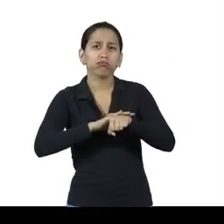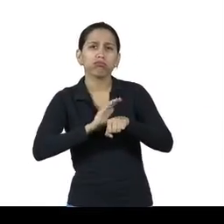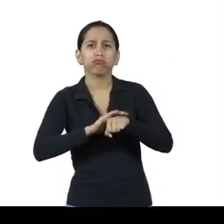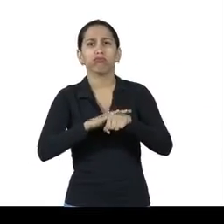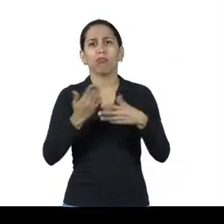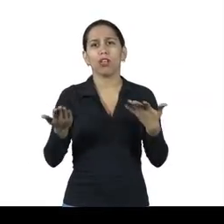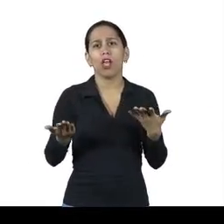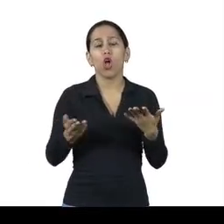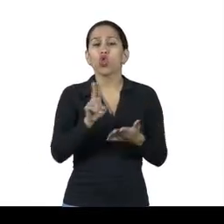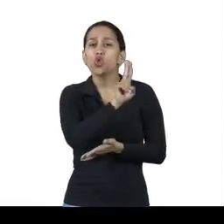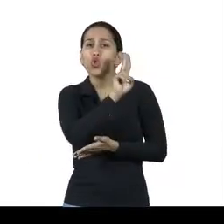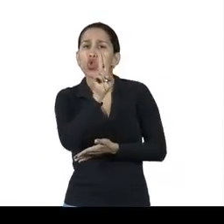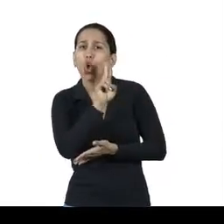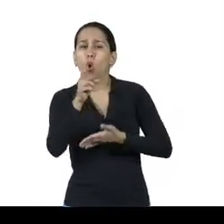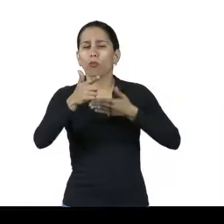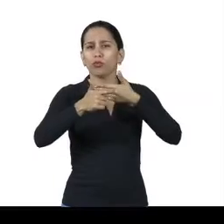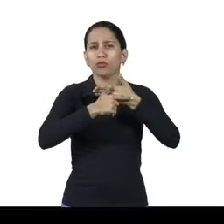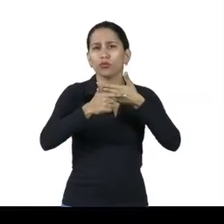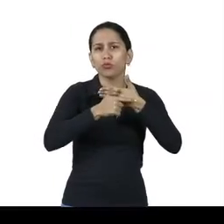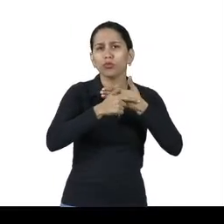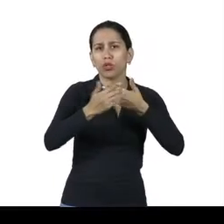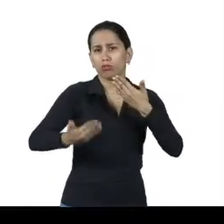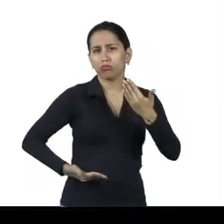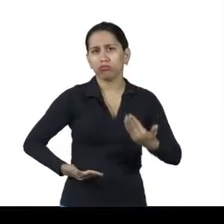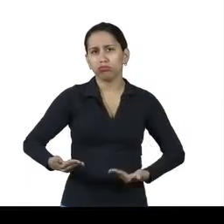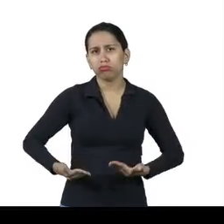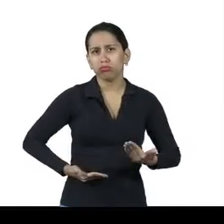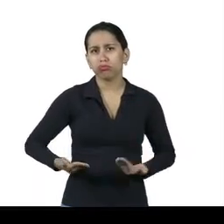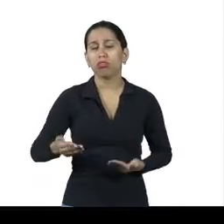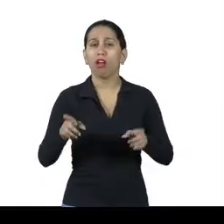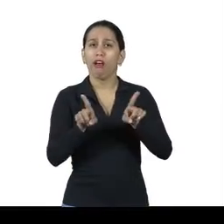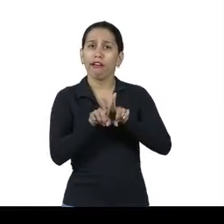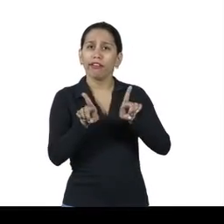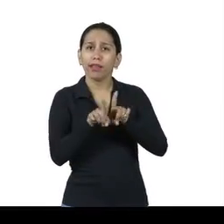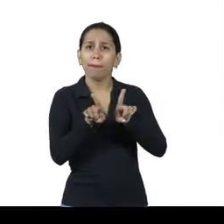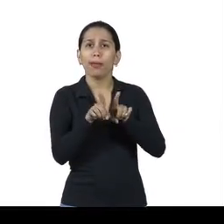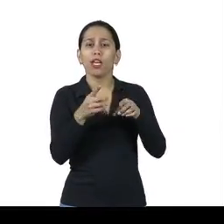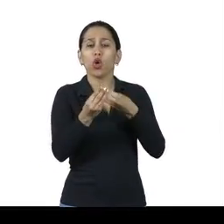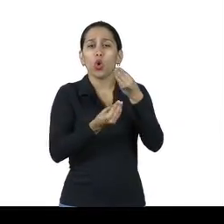dos trabalhadores e os responsáveis pela emissão das ordens de serviço.